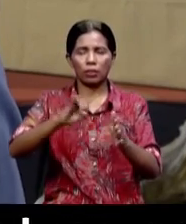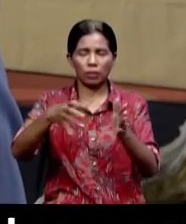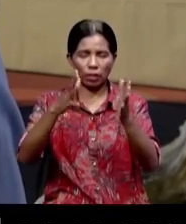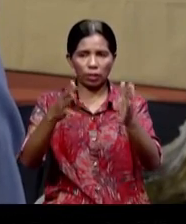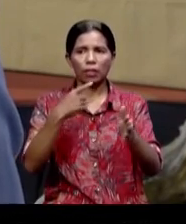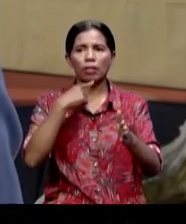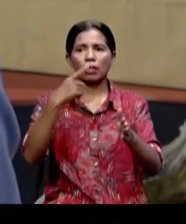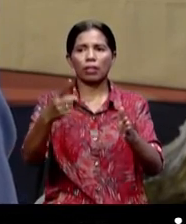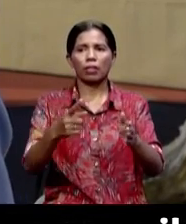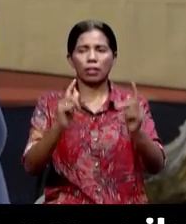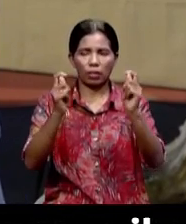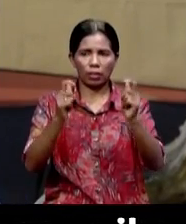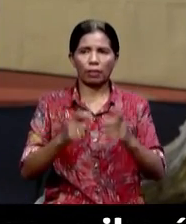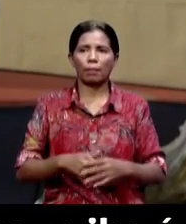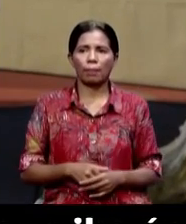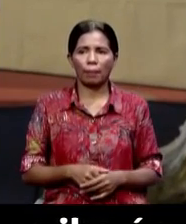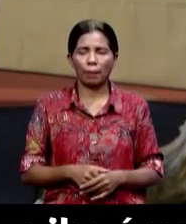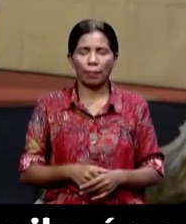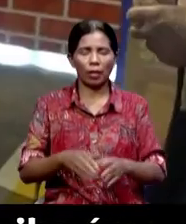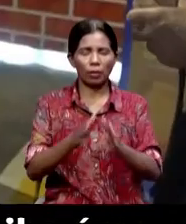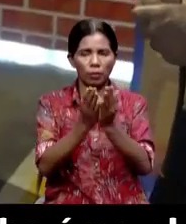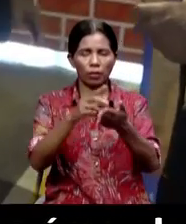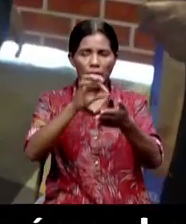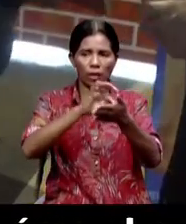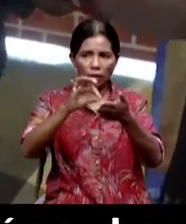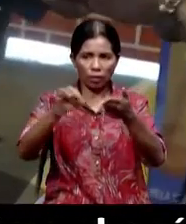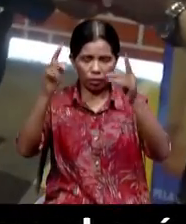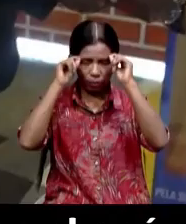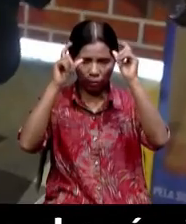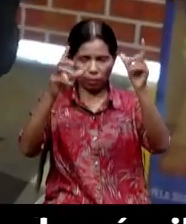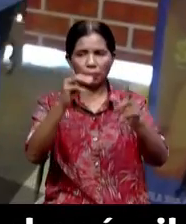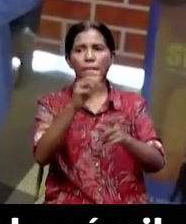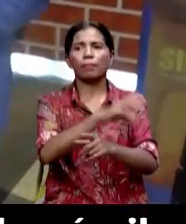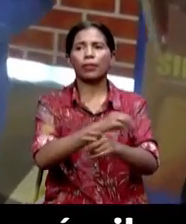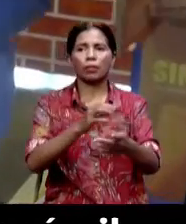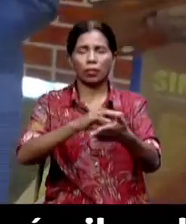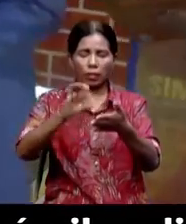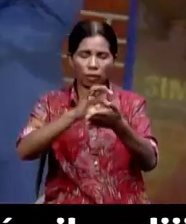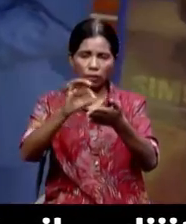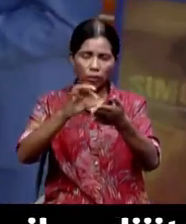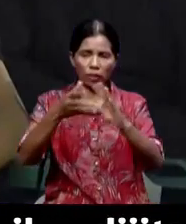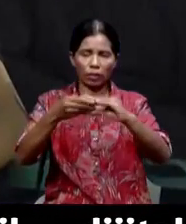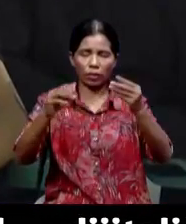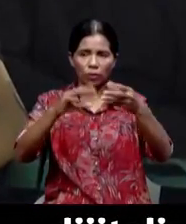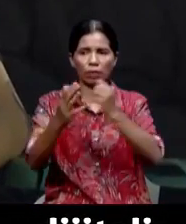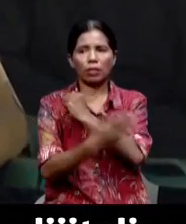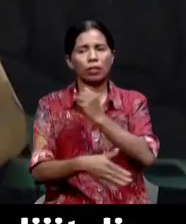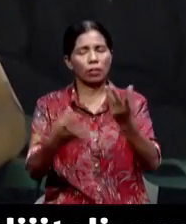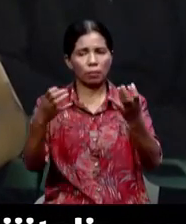de ansane ne tetun filosofia ne livro ne be hakere ku si Timoran Martinho Borromeu ne bazia be historia kona ba nasau